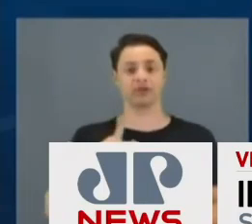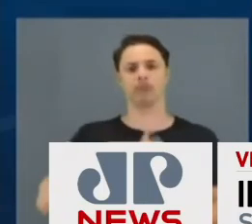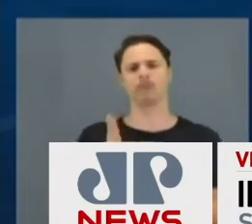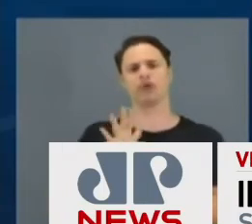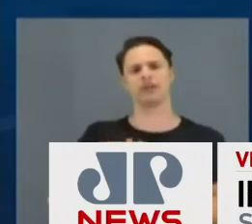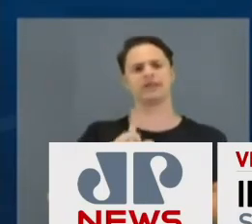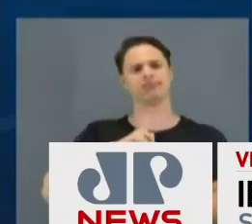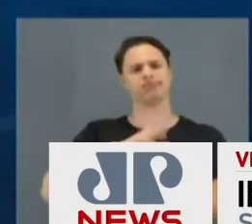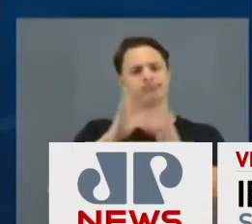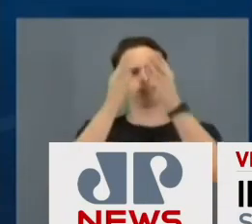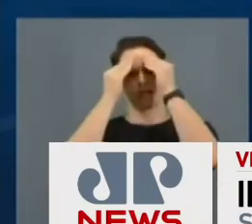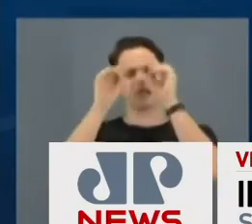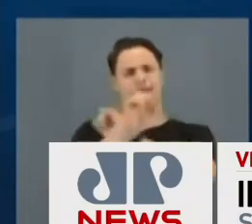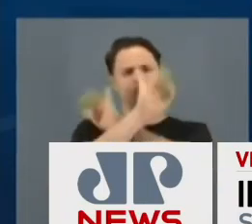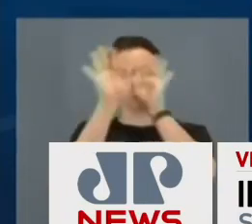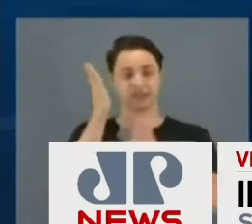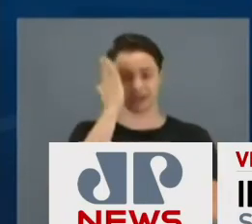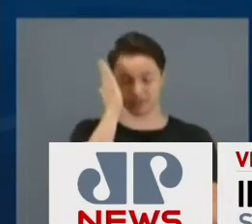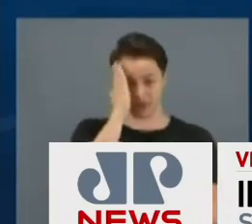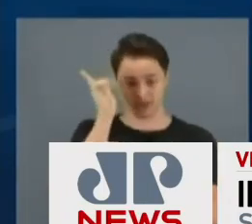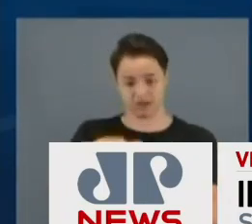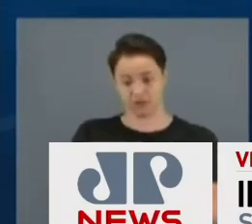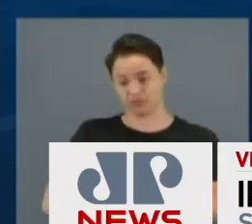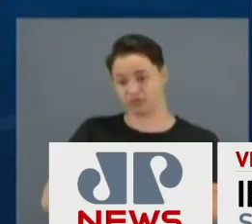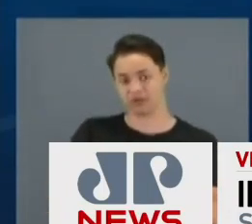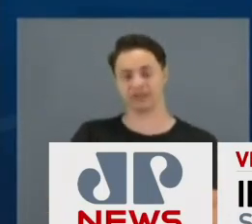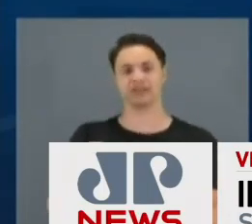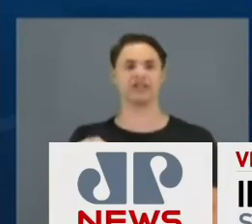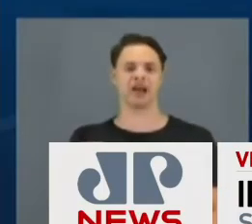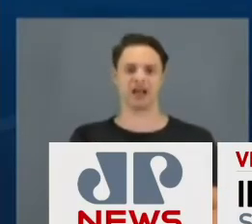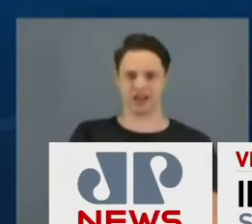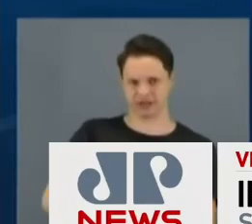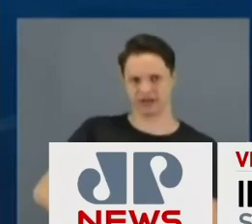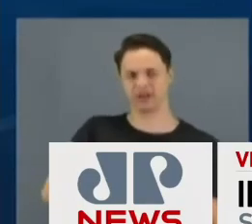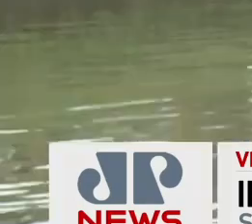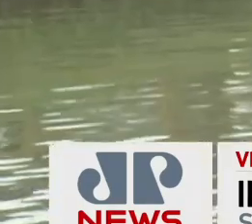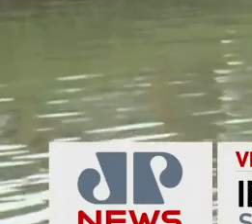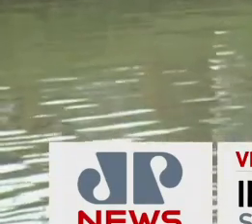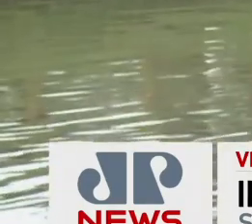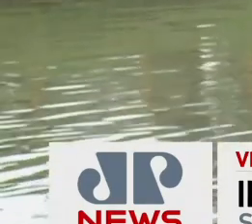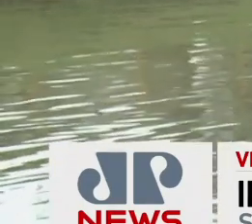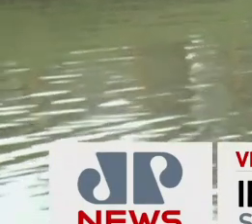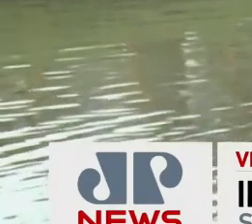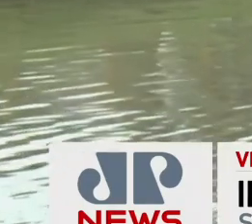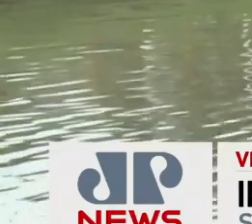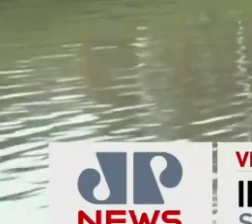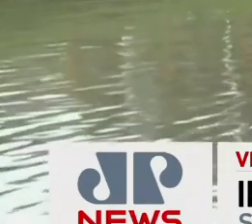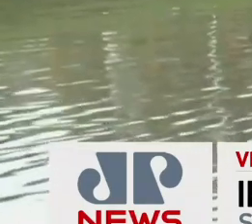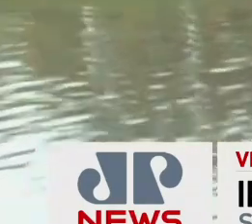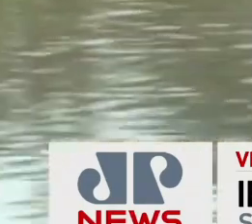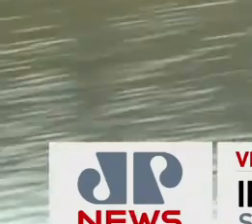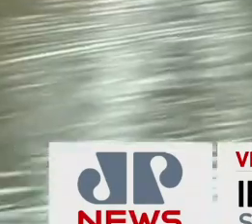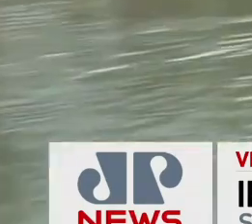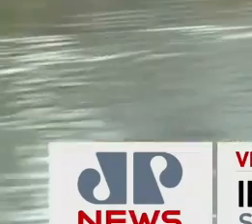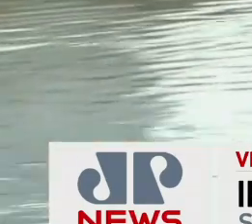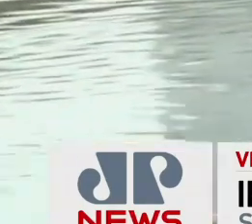de propósito, que é levar o saneamento básico, que é fundamental, a toda a nossa população. Para a representante da Associação